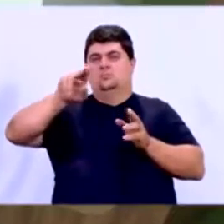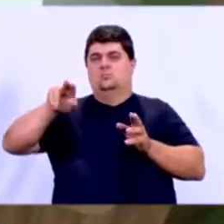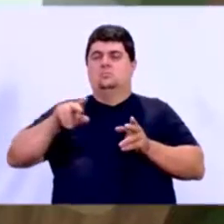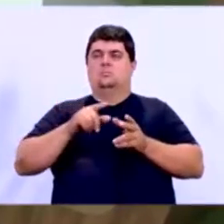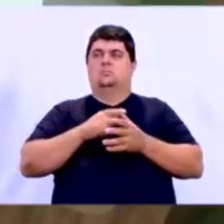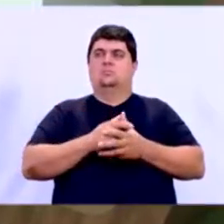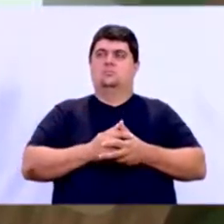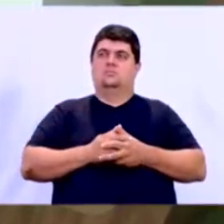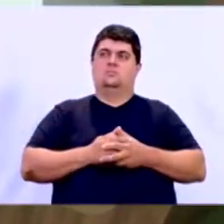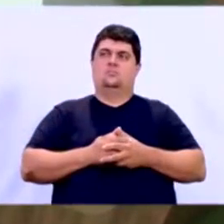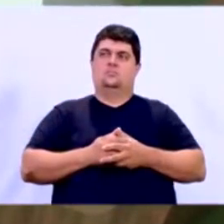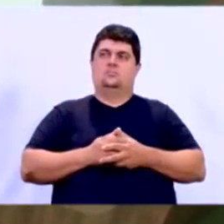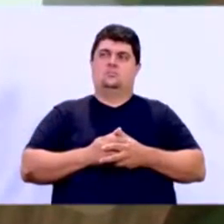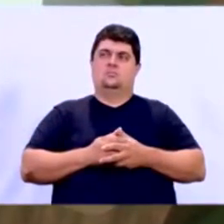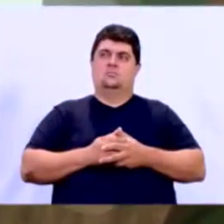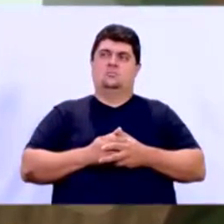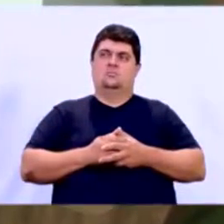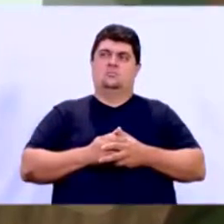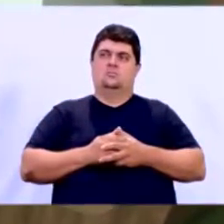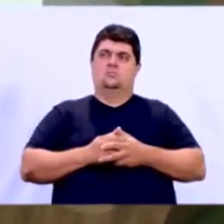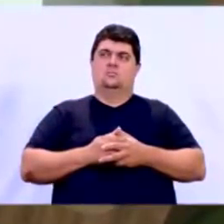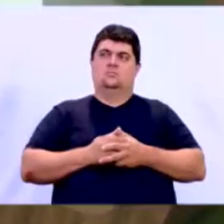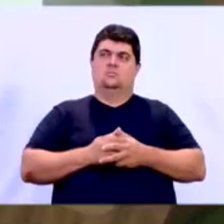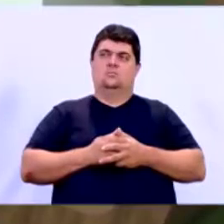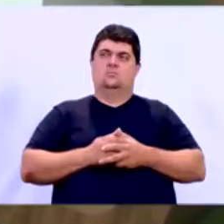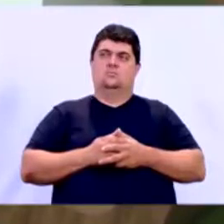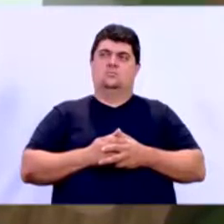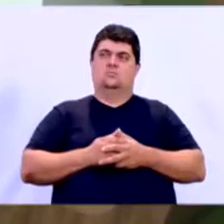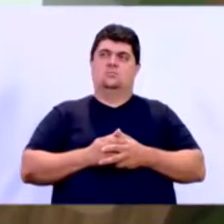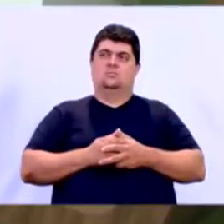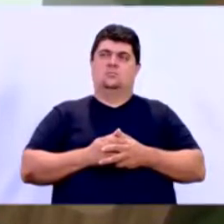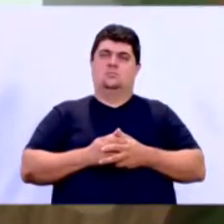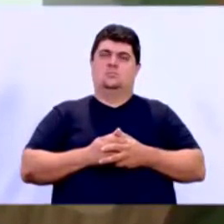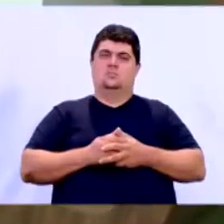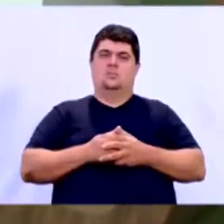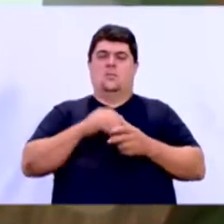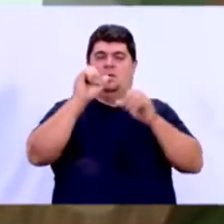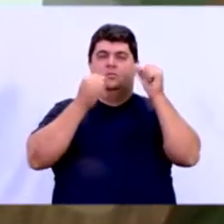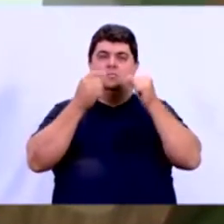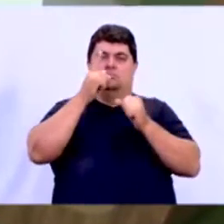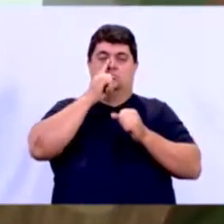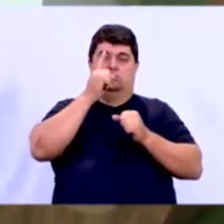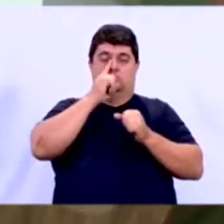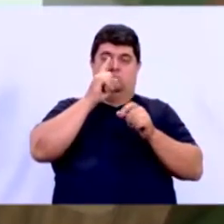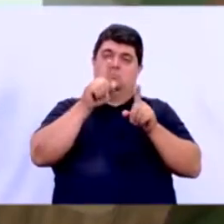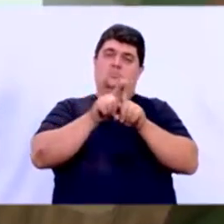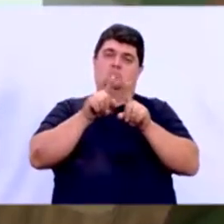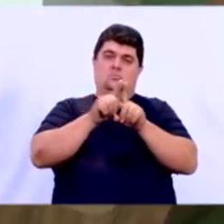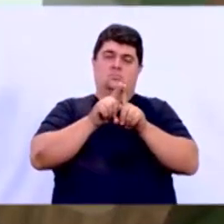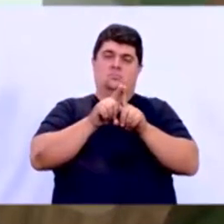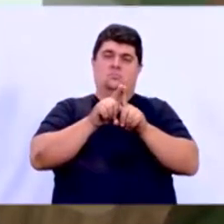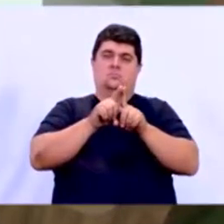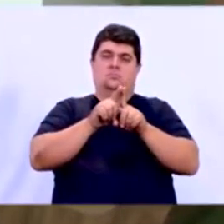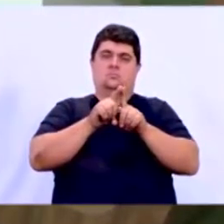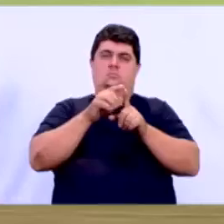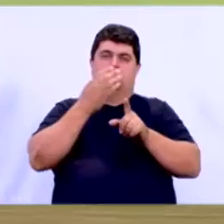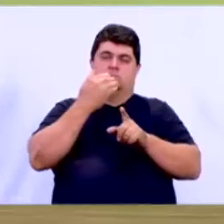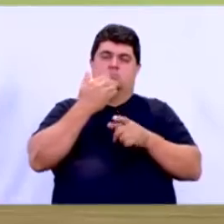vamos ver o que mais nós temos aqui então. O pessoal comentou da fábrica de biscoito, que seria uma